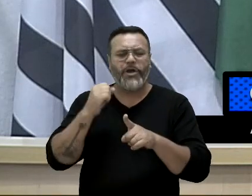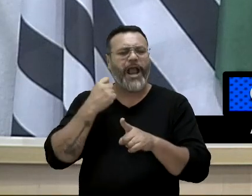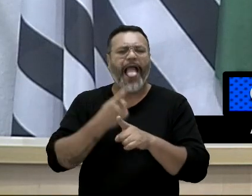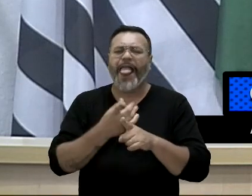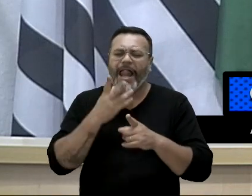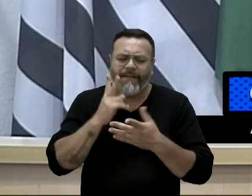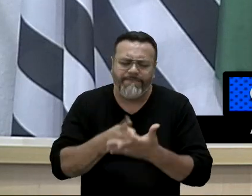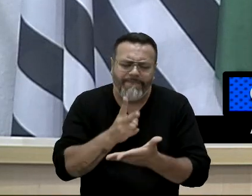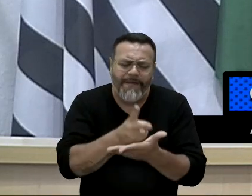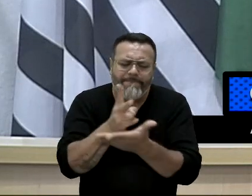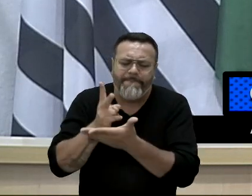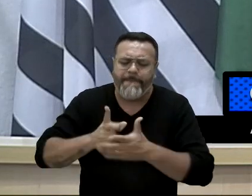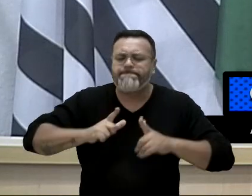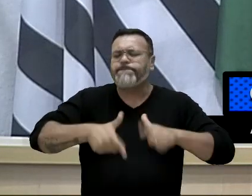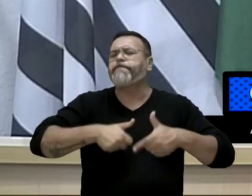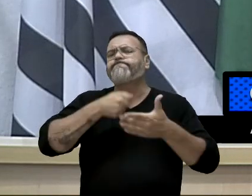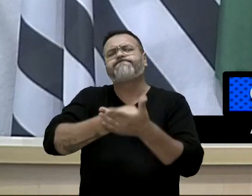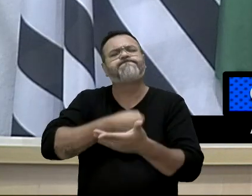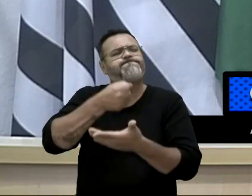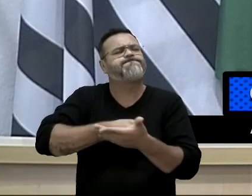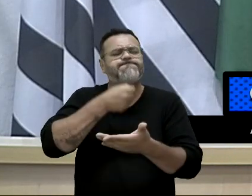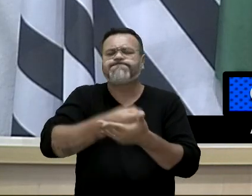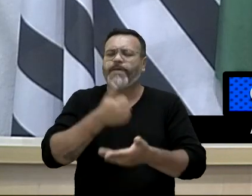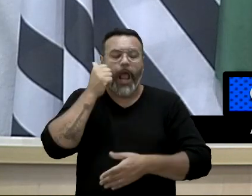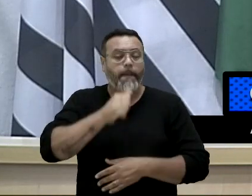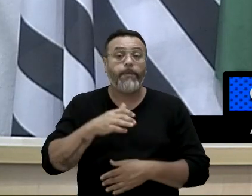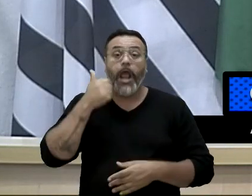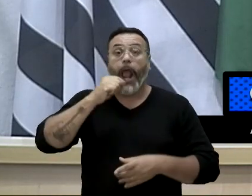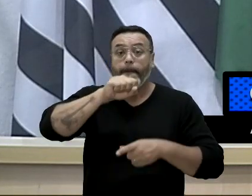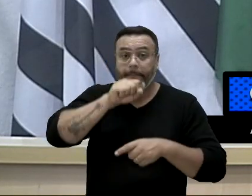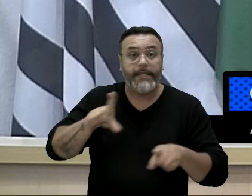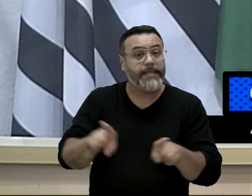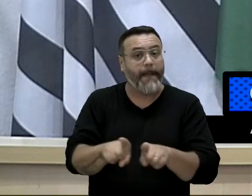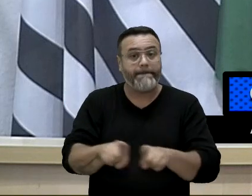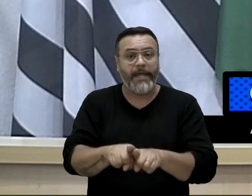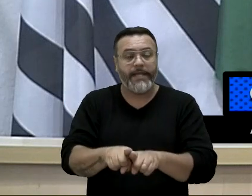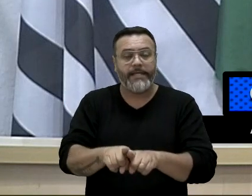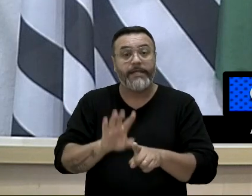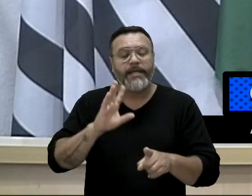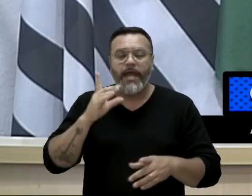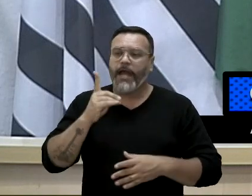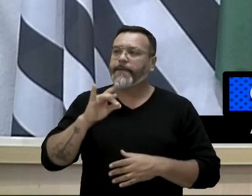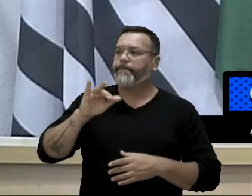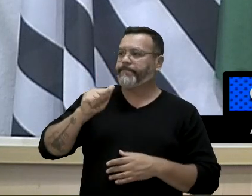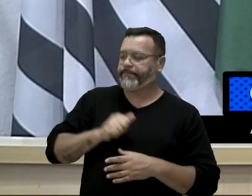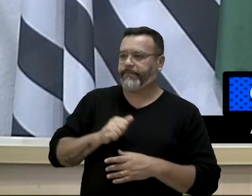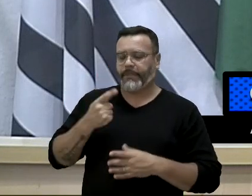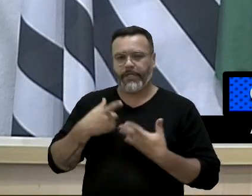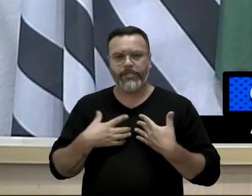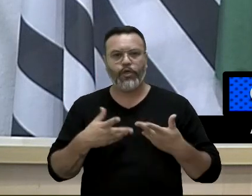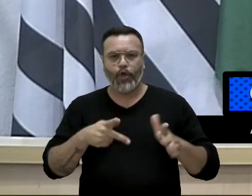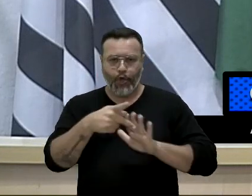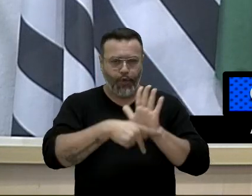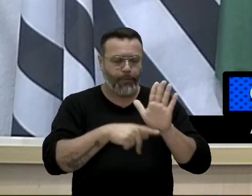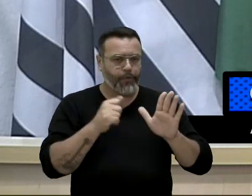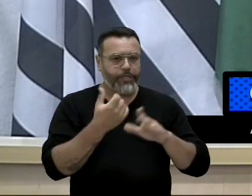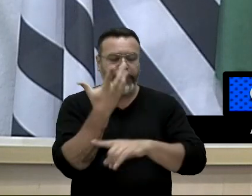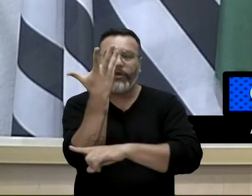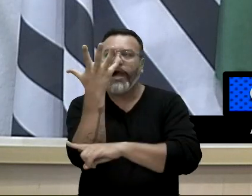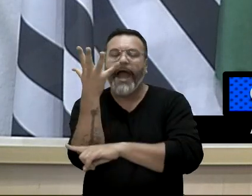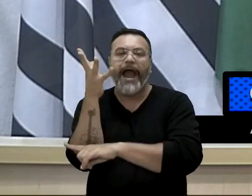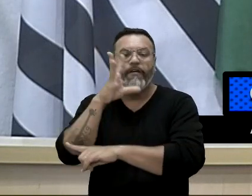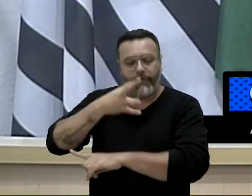luta pelas mulheres, pelas mães. Nesse dia a gente conheceu o projeto Árvore da Vida, que é um projeto maravilhoso